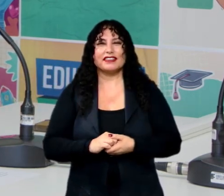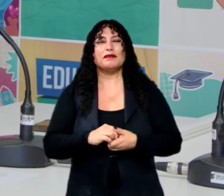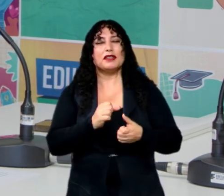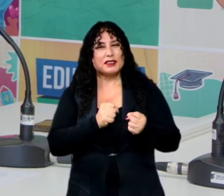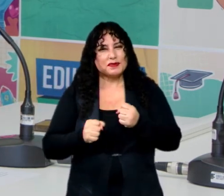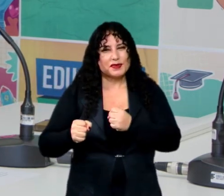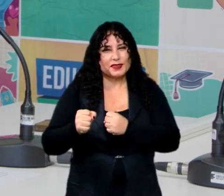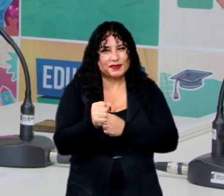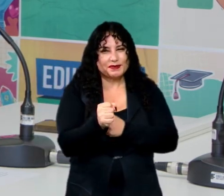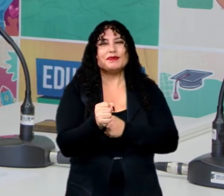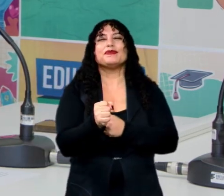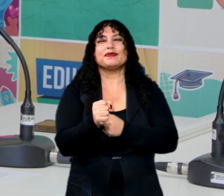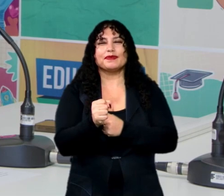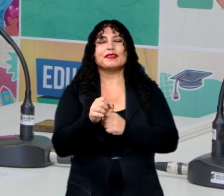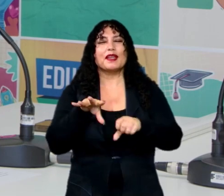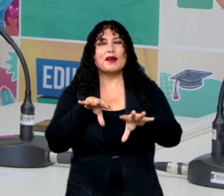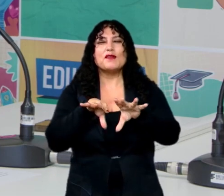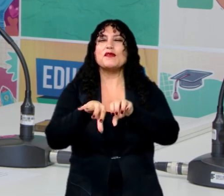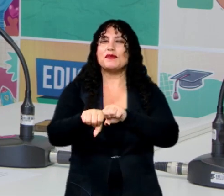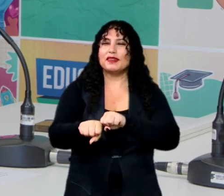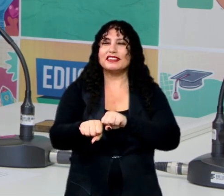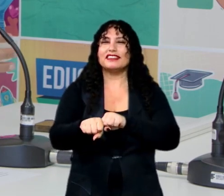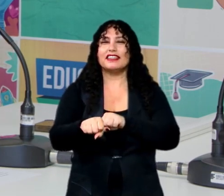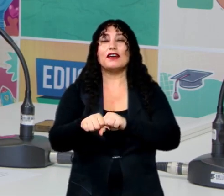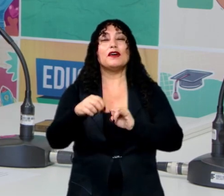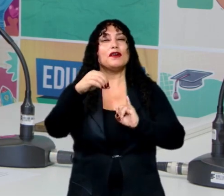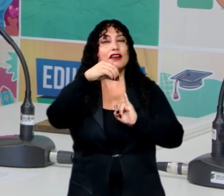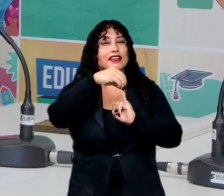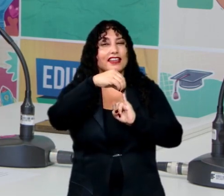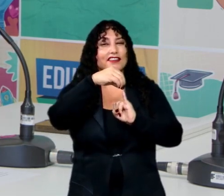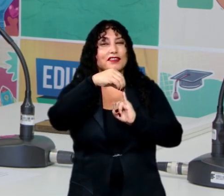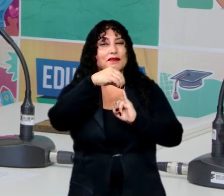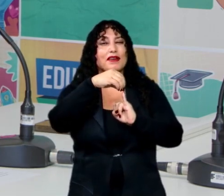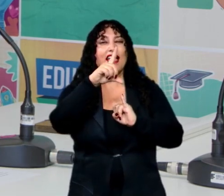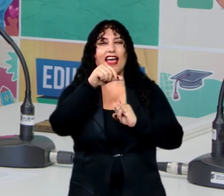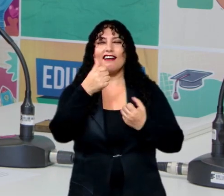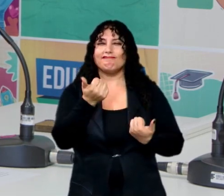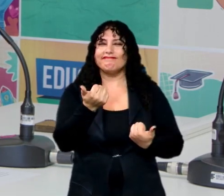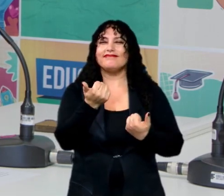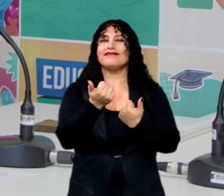posicionar quanto à formação, e o IFB é um dos braços que